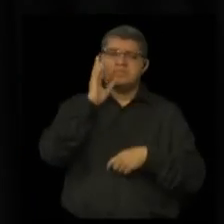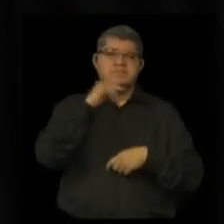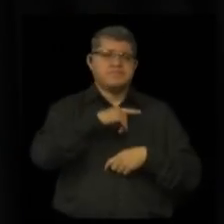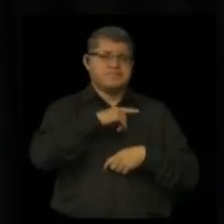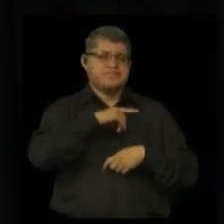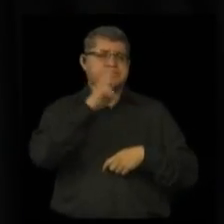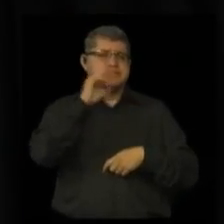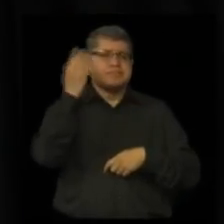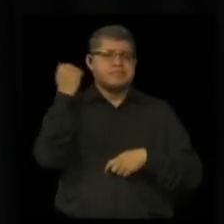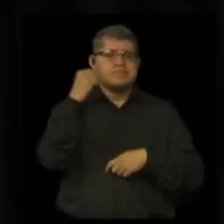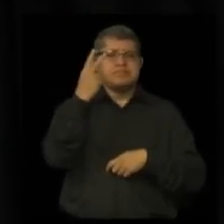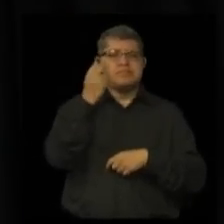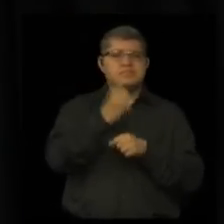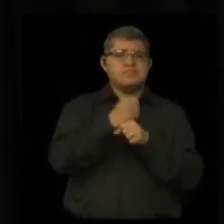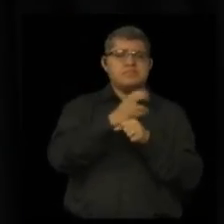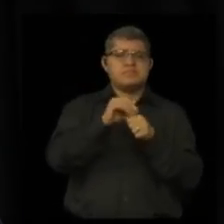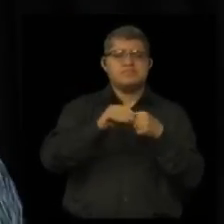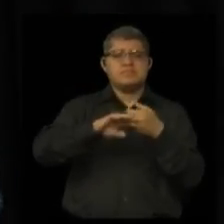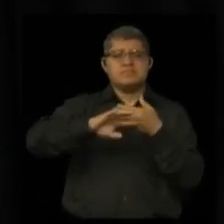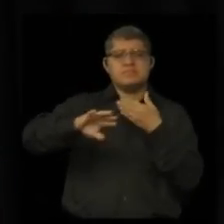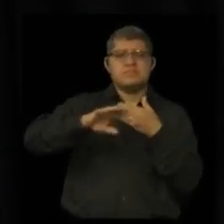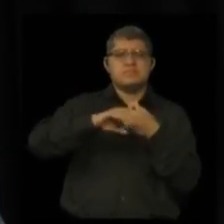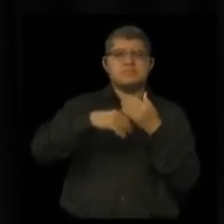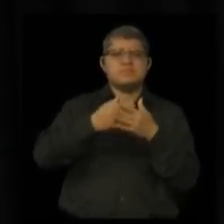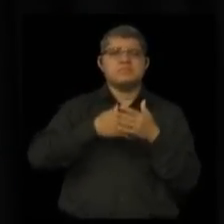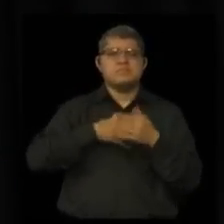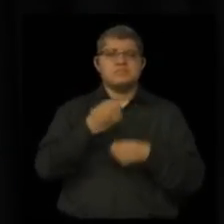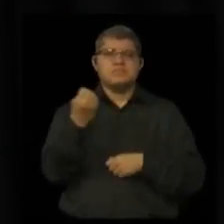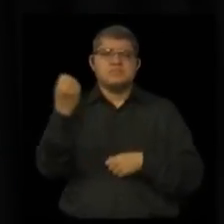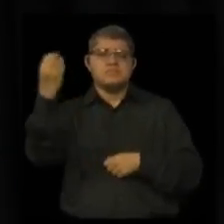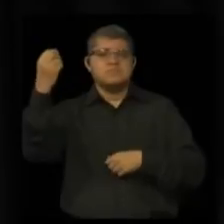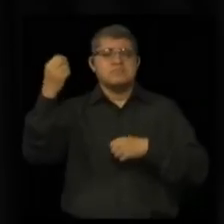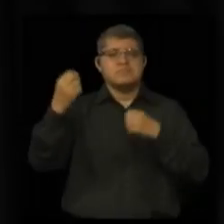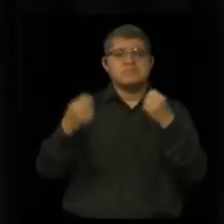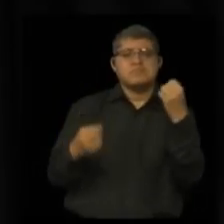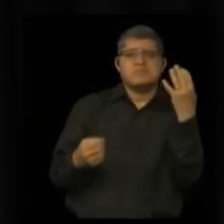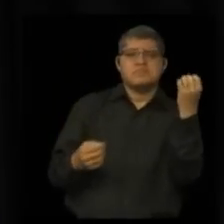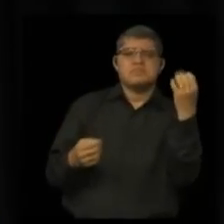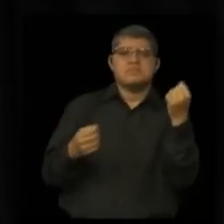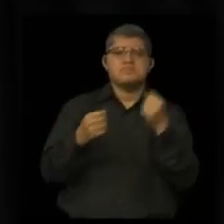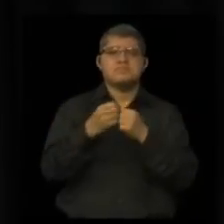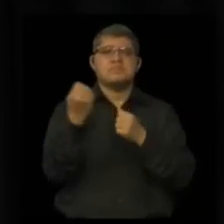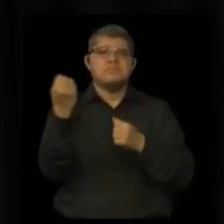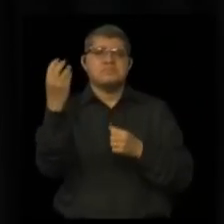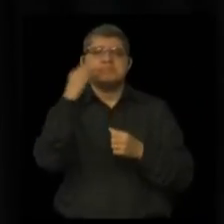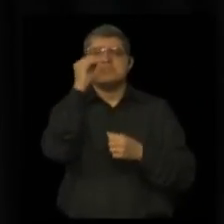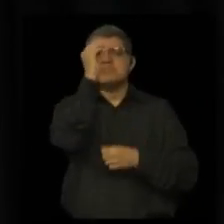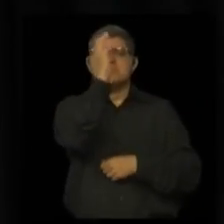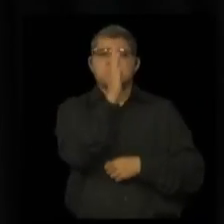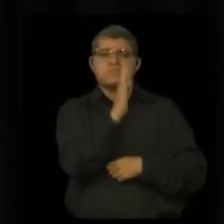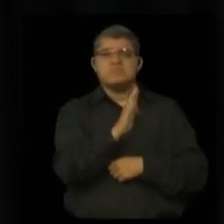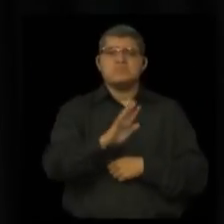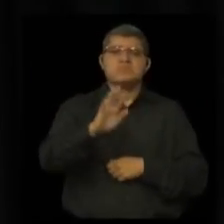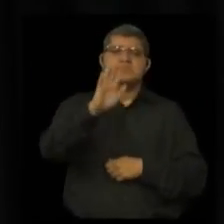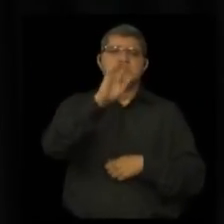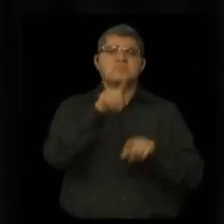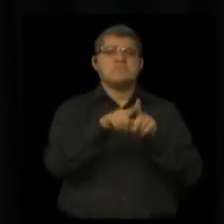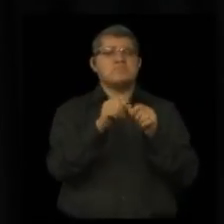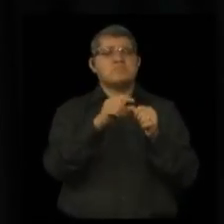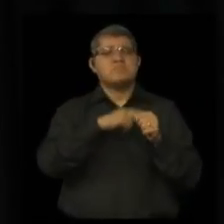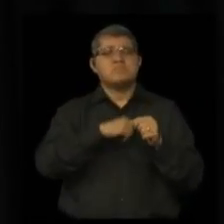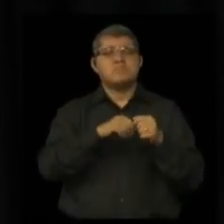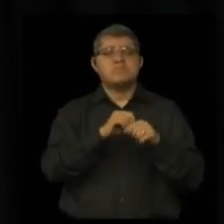tenho, nos últimos 2 anos, eu me afastei um pouco por conta das minhas viagens, né? Estou viajando muito pelo Brasil. Então,